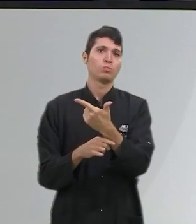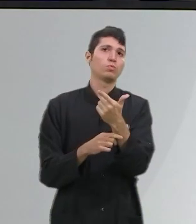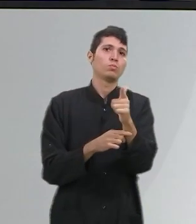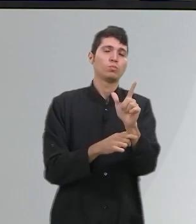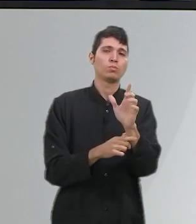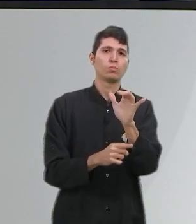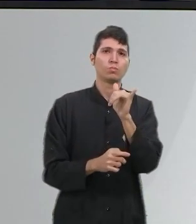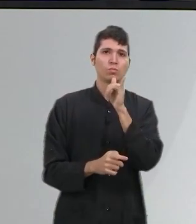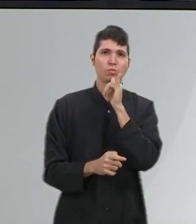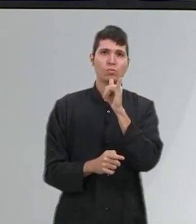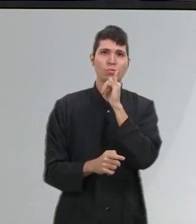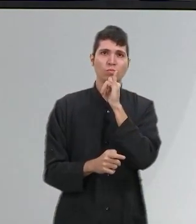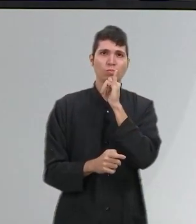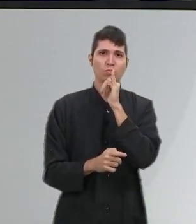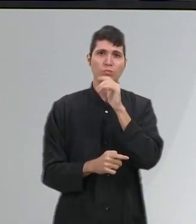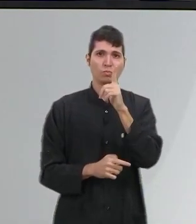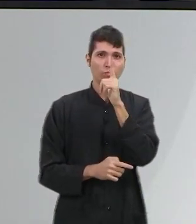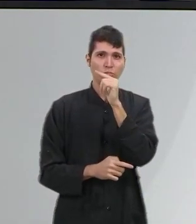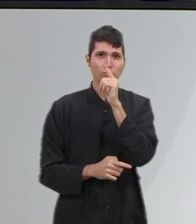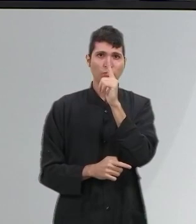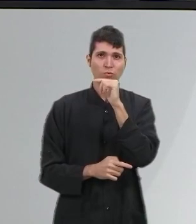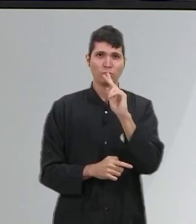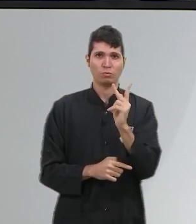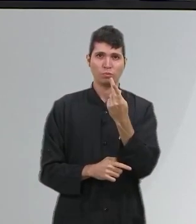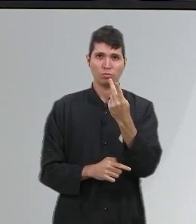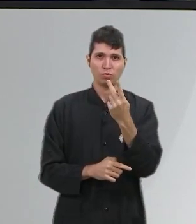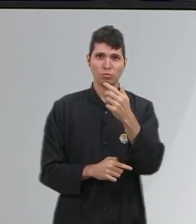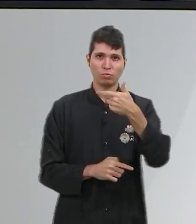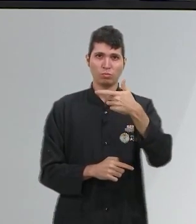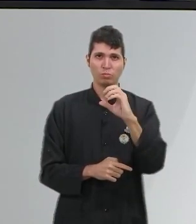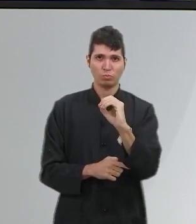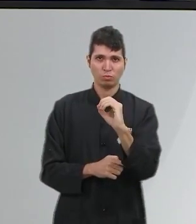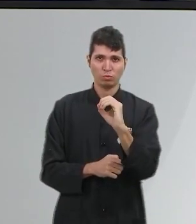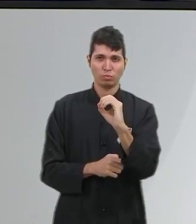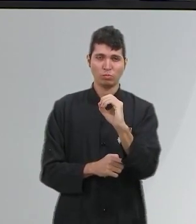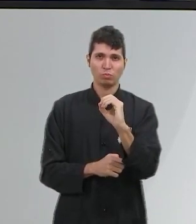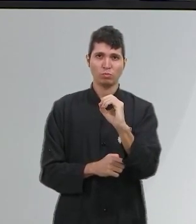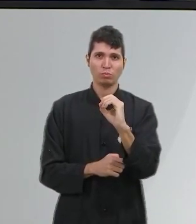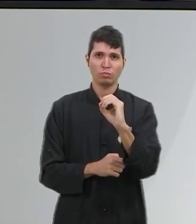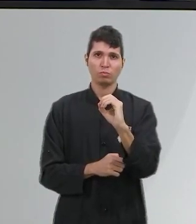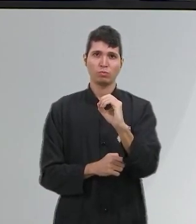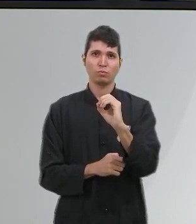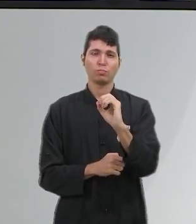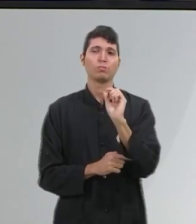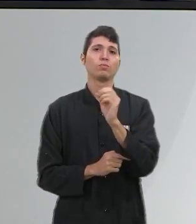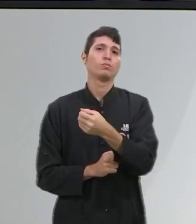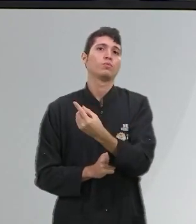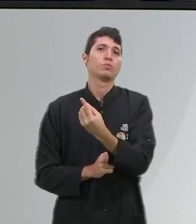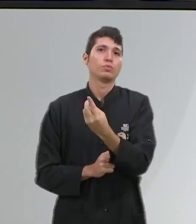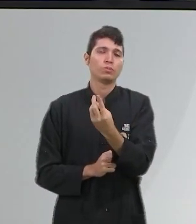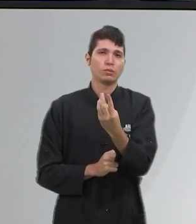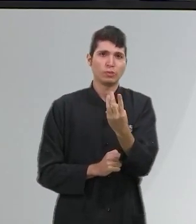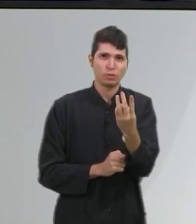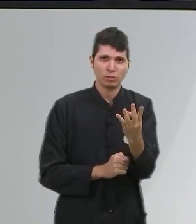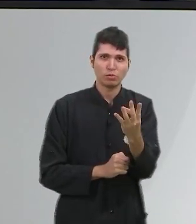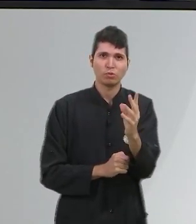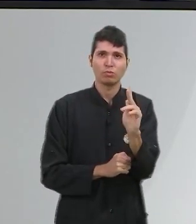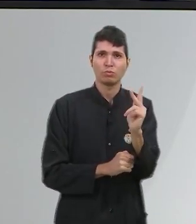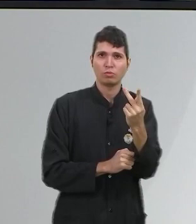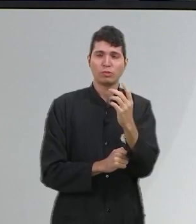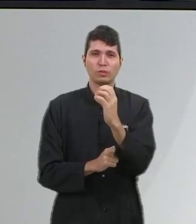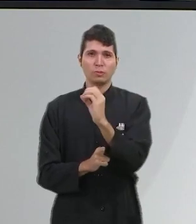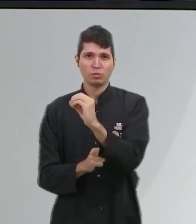bem conhecido seria a água, H2O. O que isso está querendo me dizer? A quantidade de hidrogênios e oxigênios